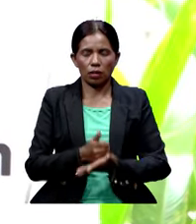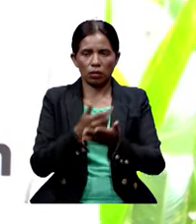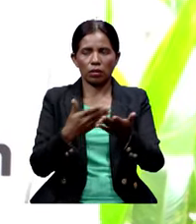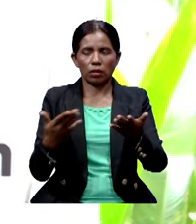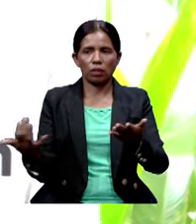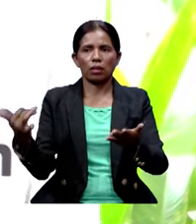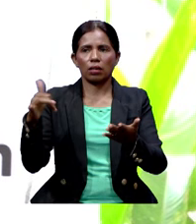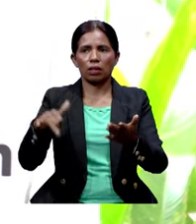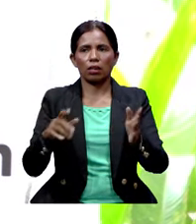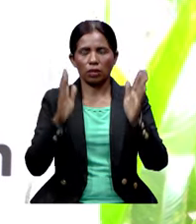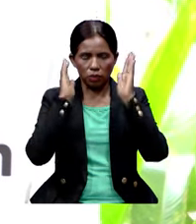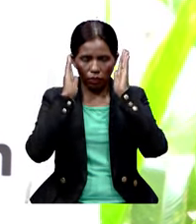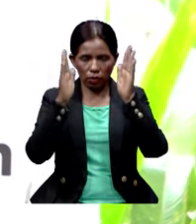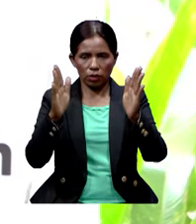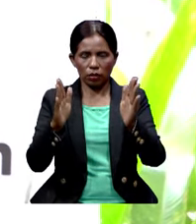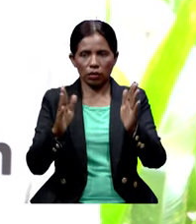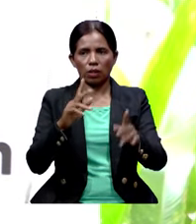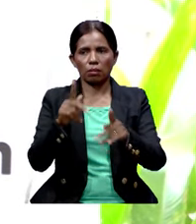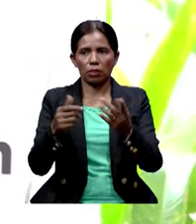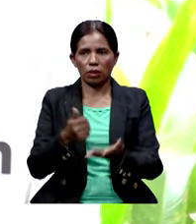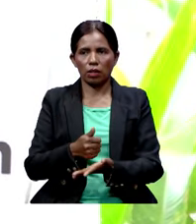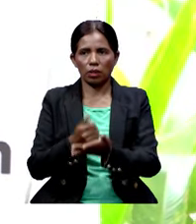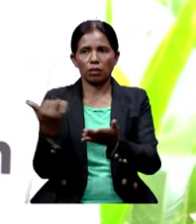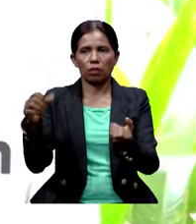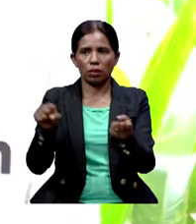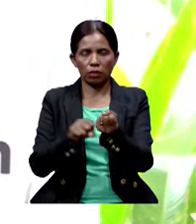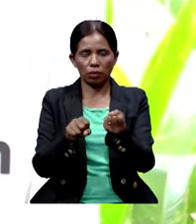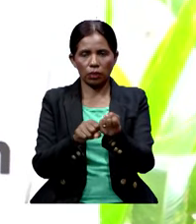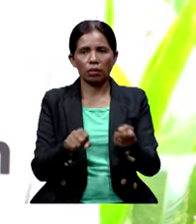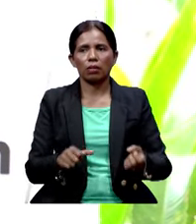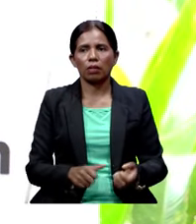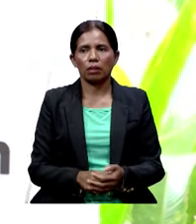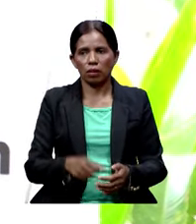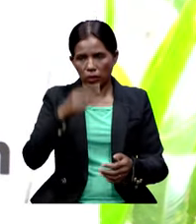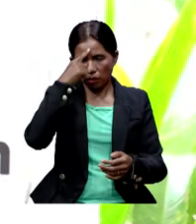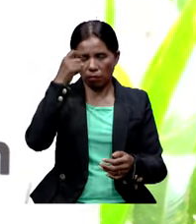depende teve sua doadores ira nia ajuda no mosco suporta. Tane